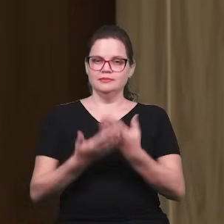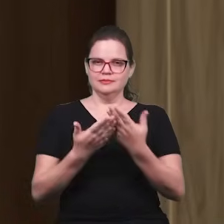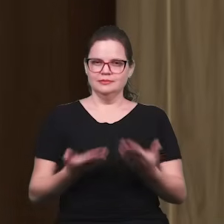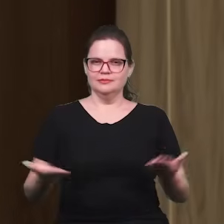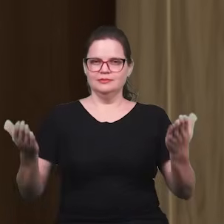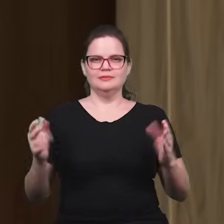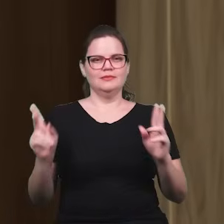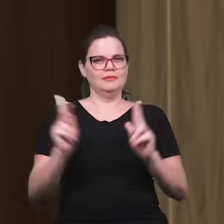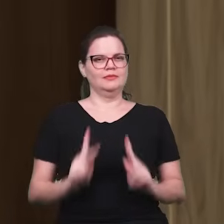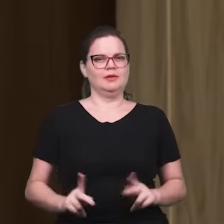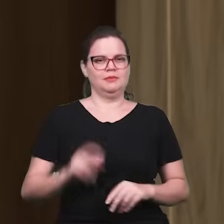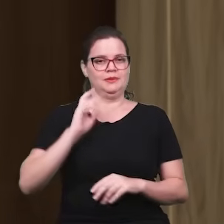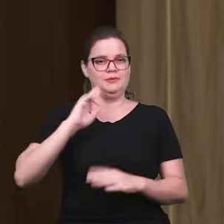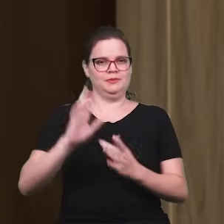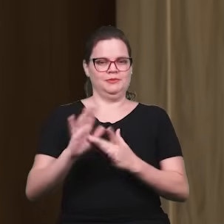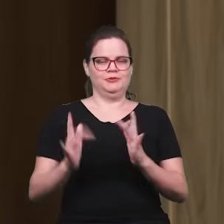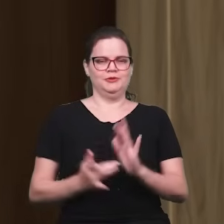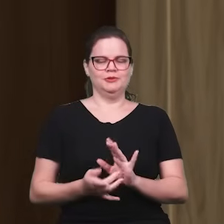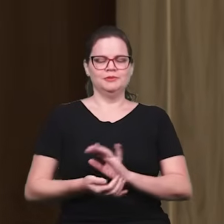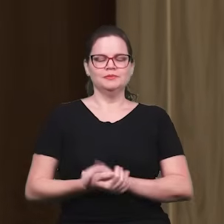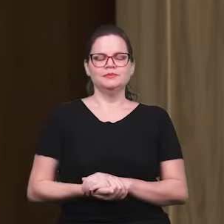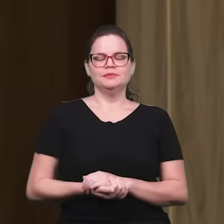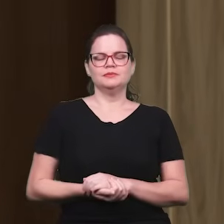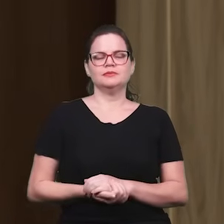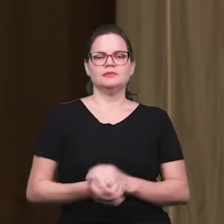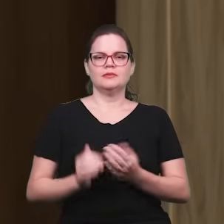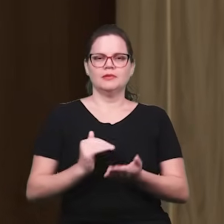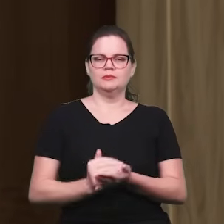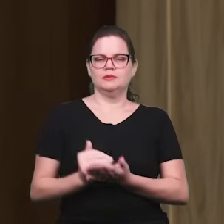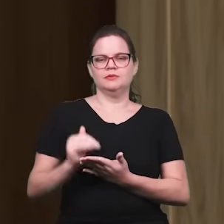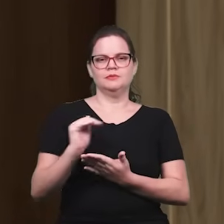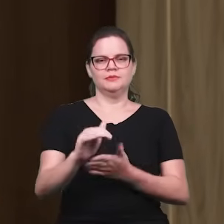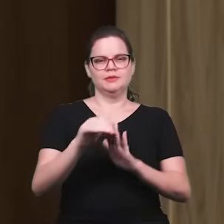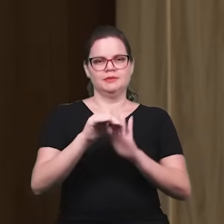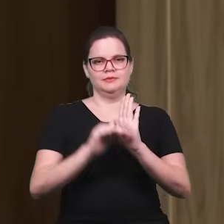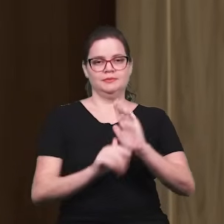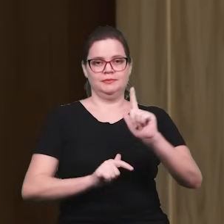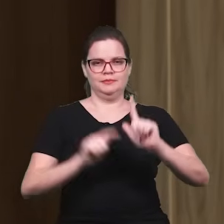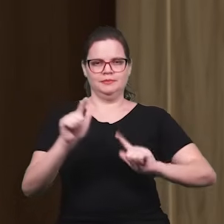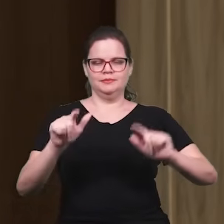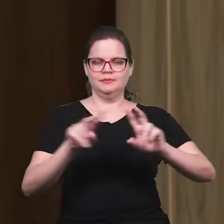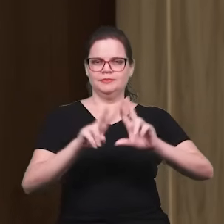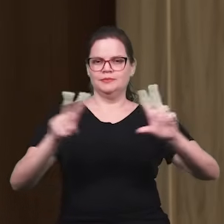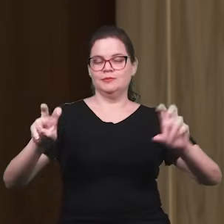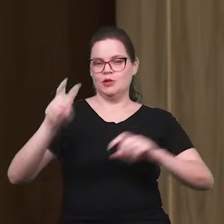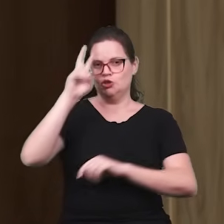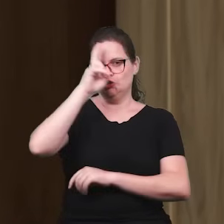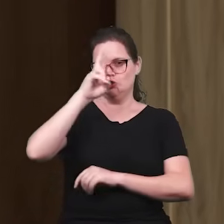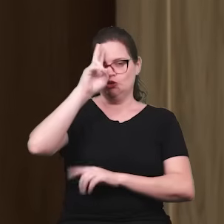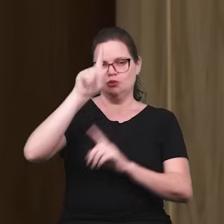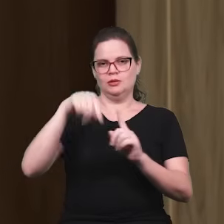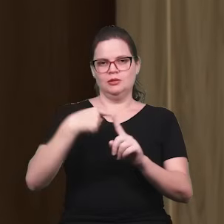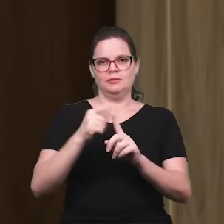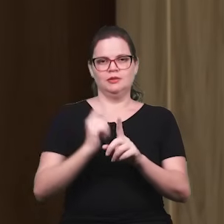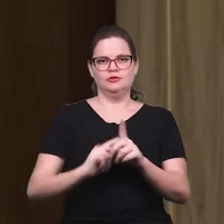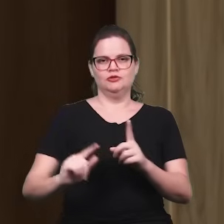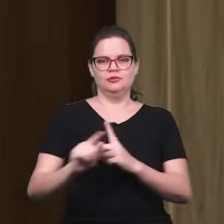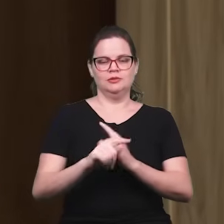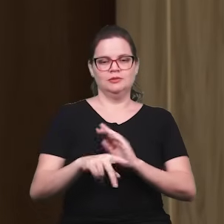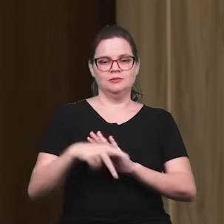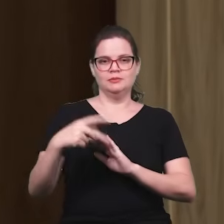paz do Senhor a todos. Estamos dando início a mais um programa História e